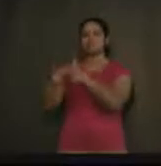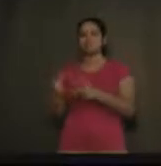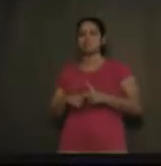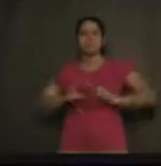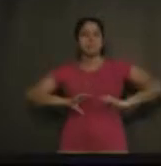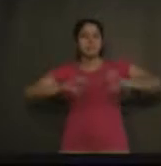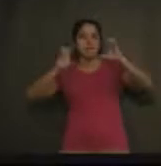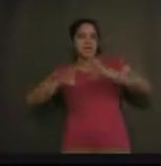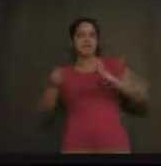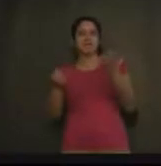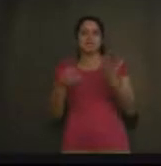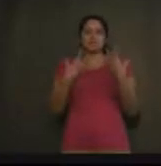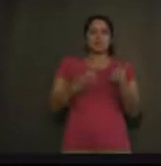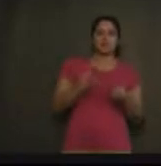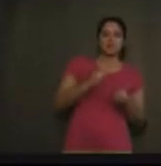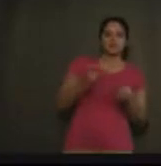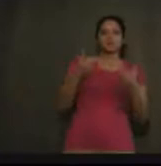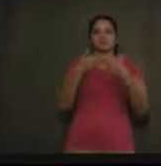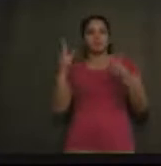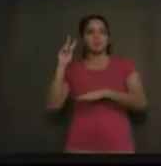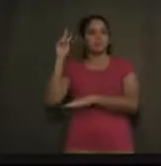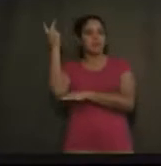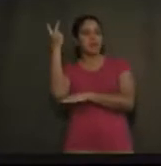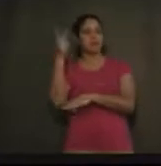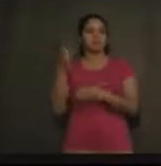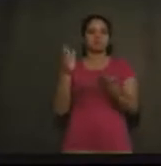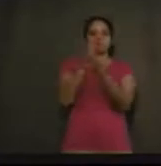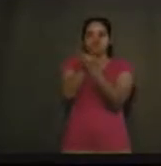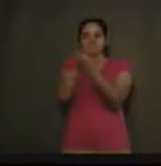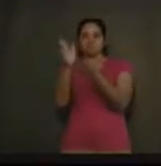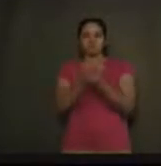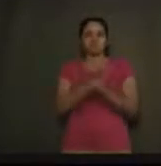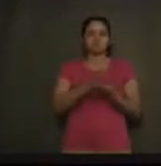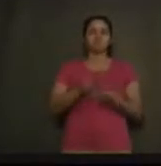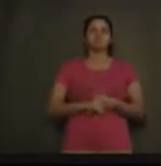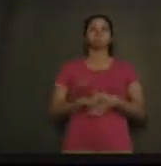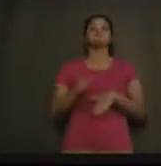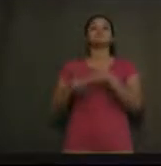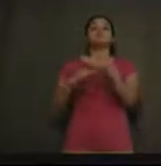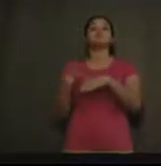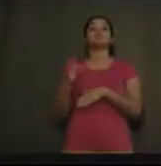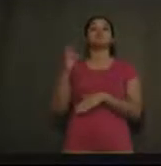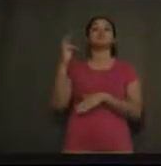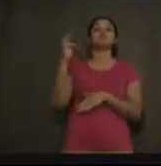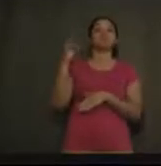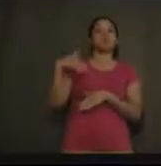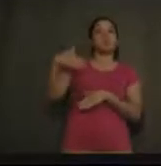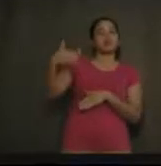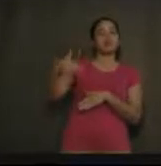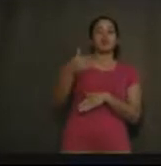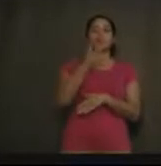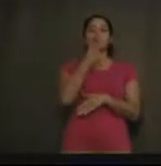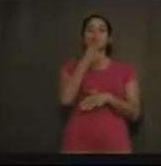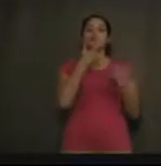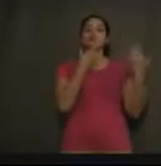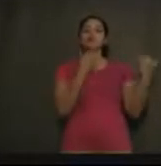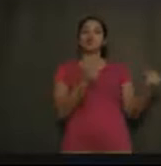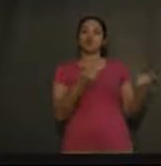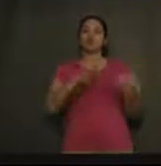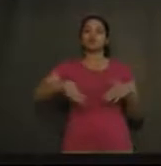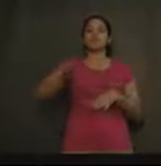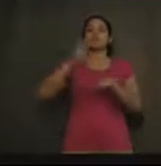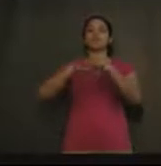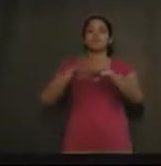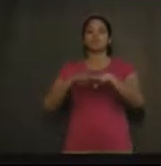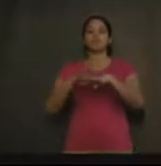ainda muito pior estava para vir. Um jovem matemático sueco, que depois também adquiriu uma reputação por